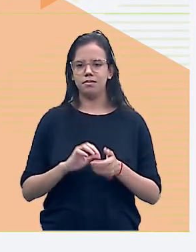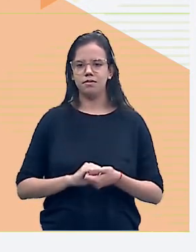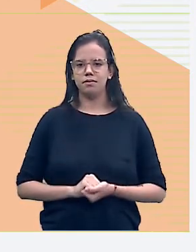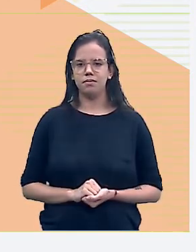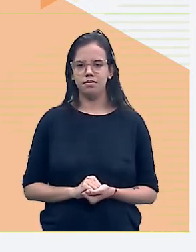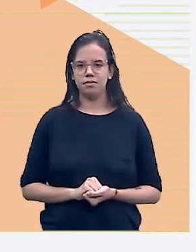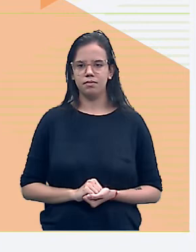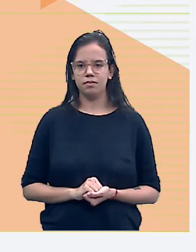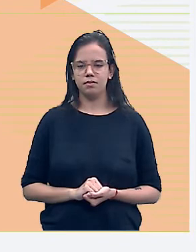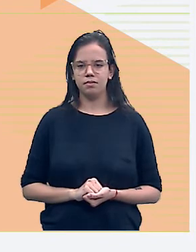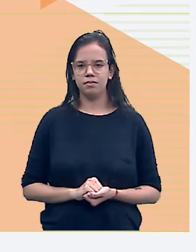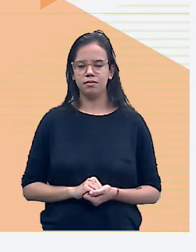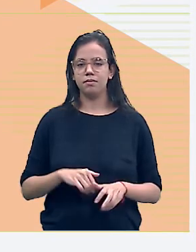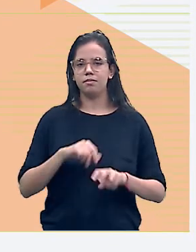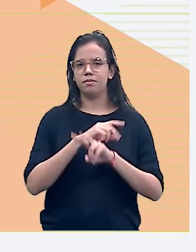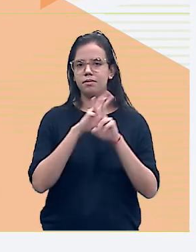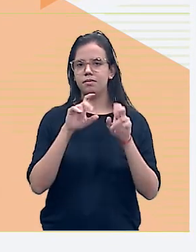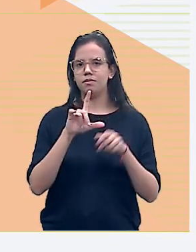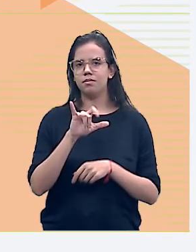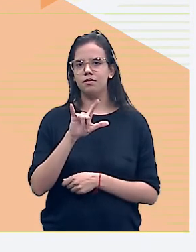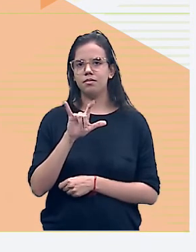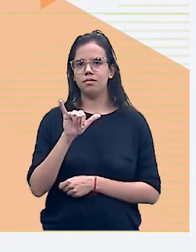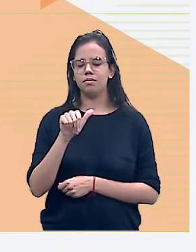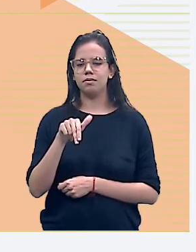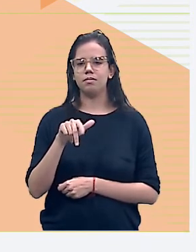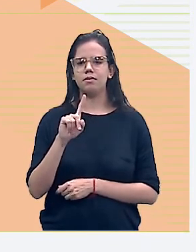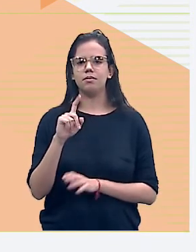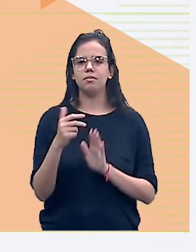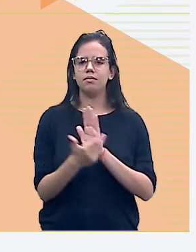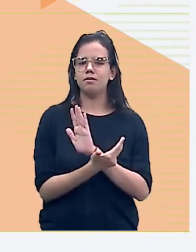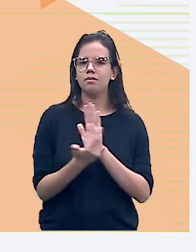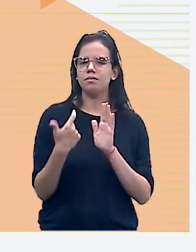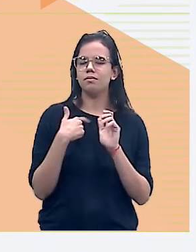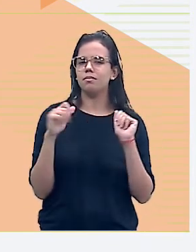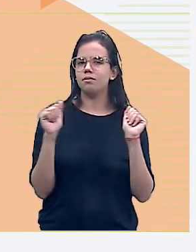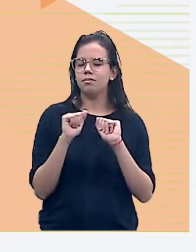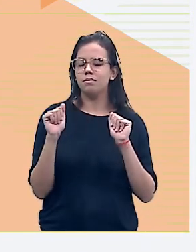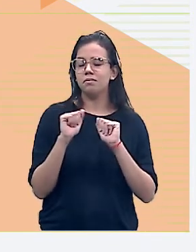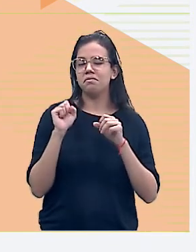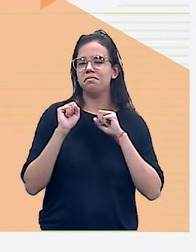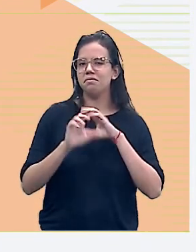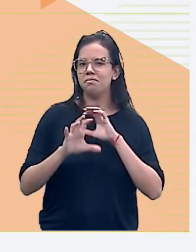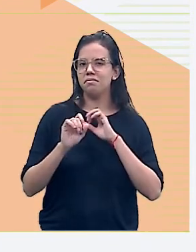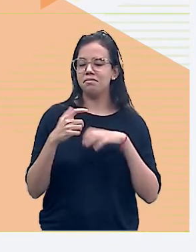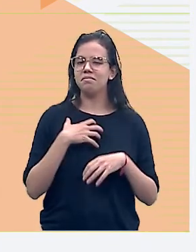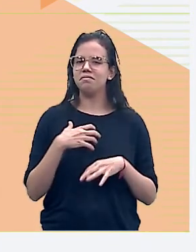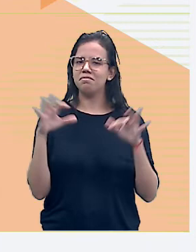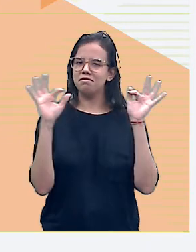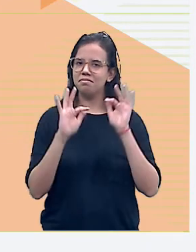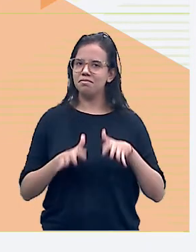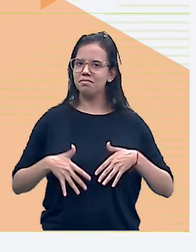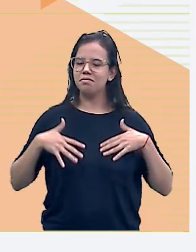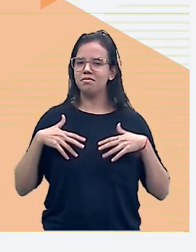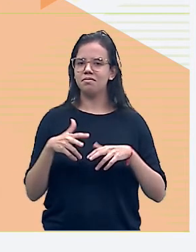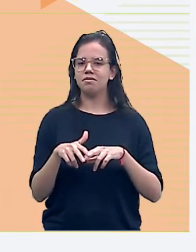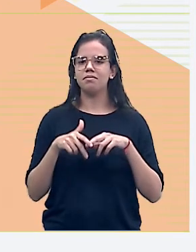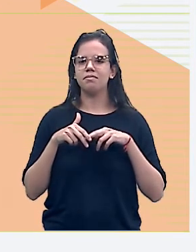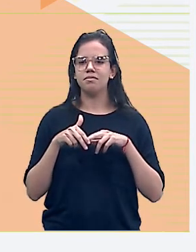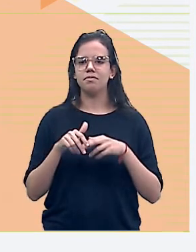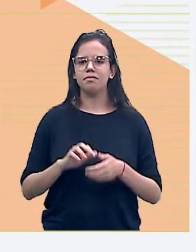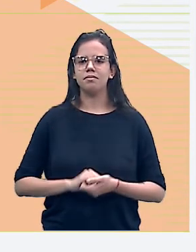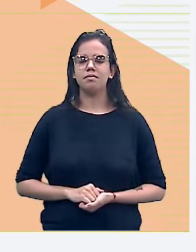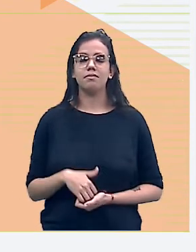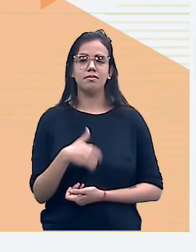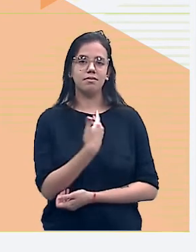a Lilian ela é um olhar Tá certo saber que neste ano é esse